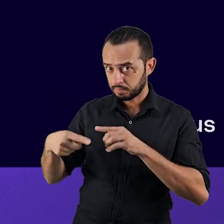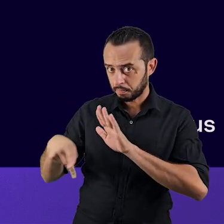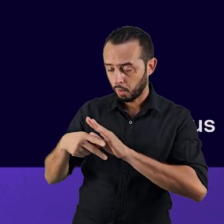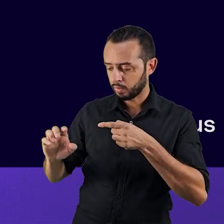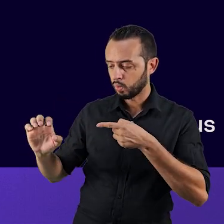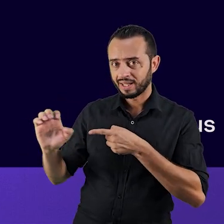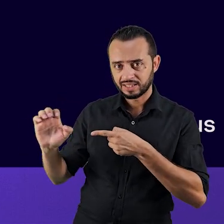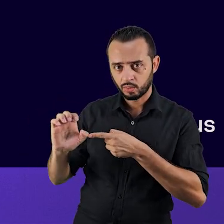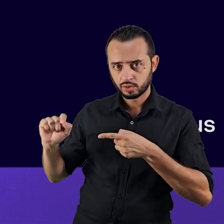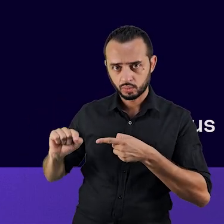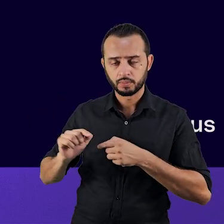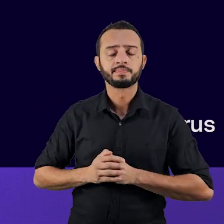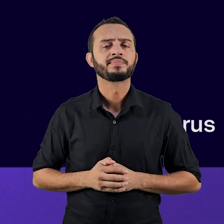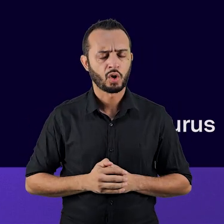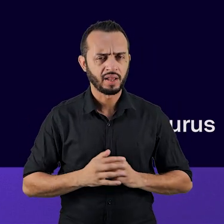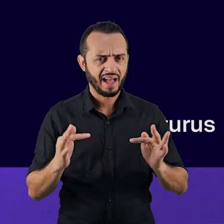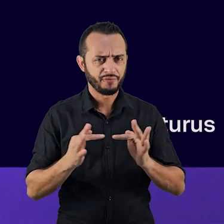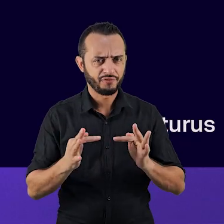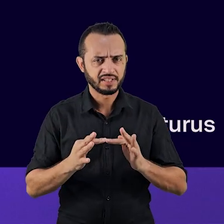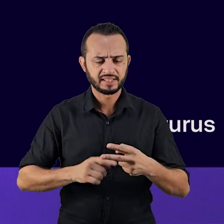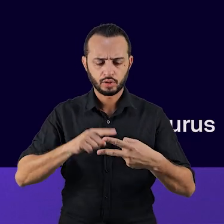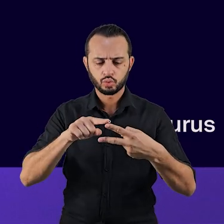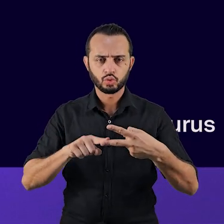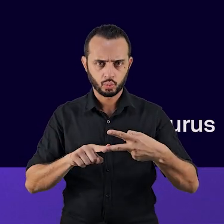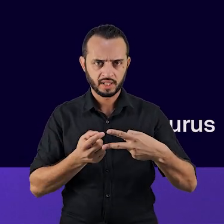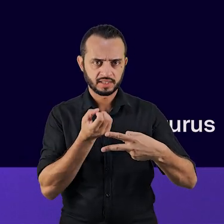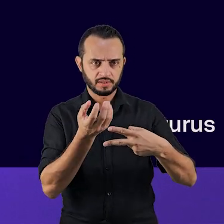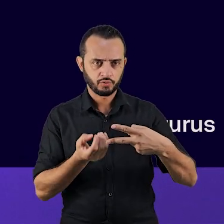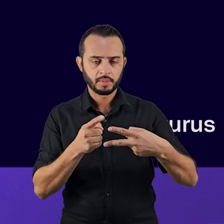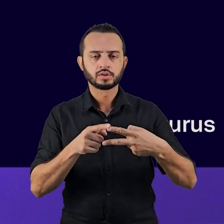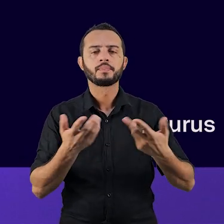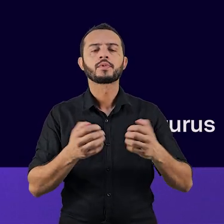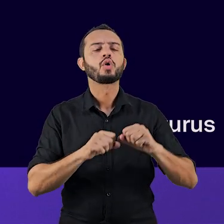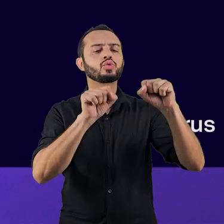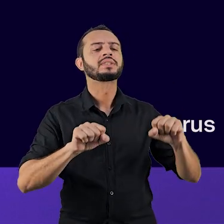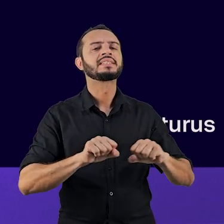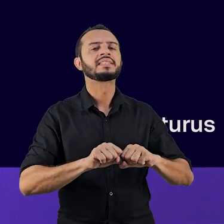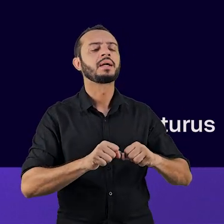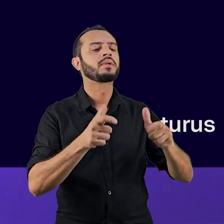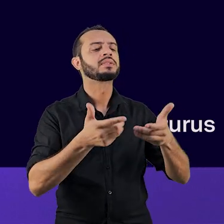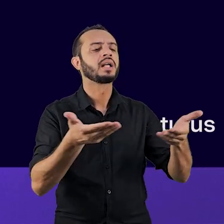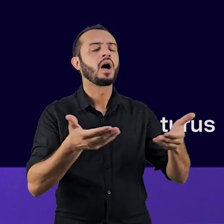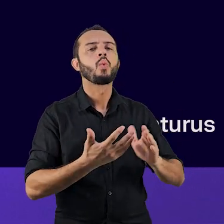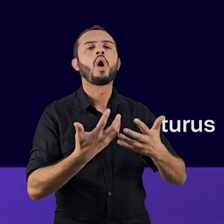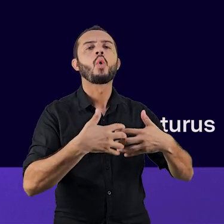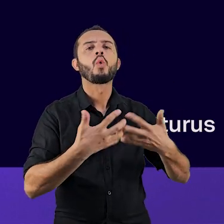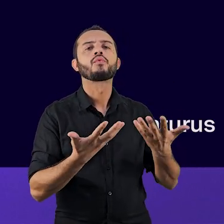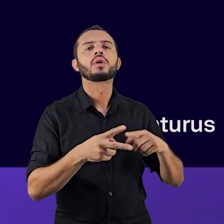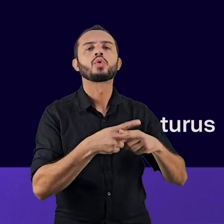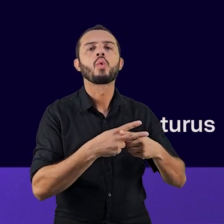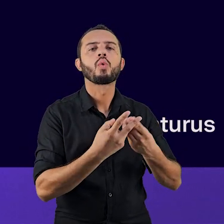ela tem que ter, basicamente, duas informações. Tá? Onde o sistema está, qual é a configuração dele, e qual